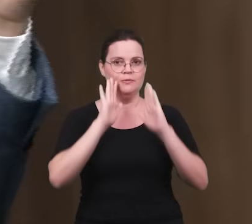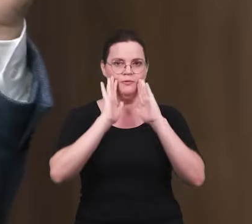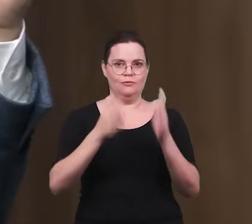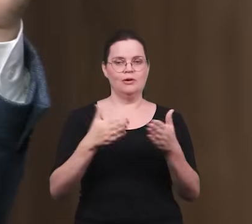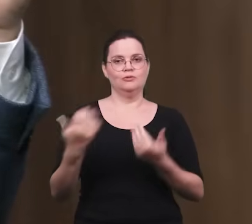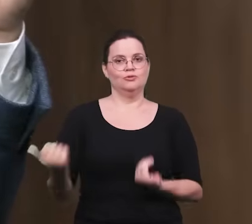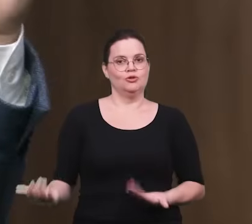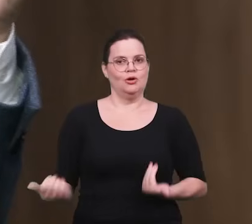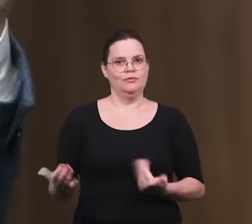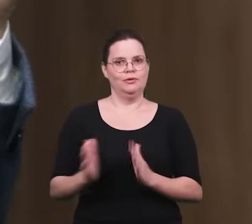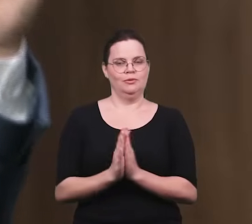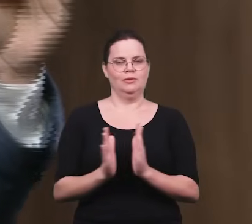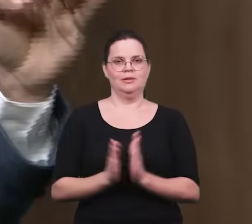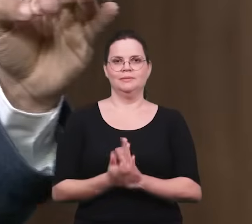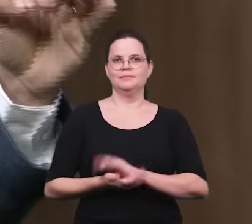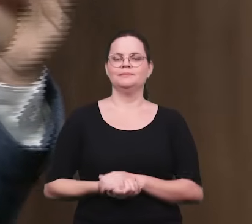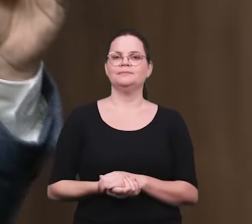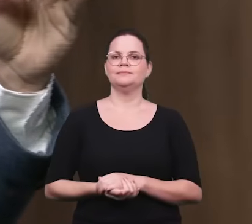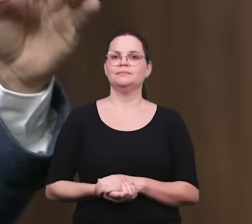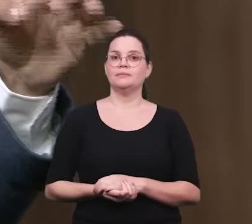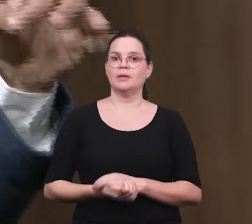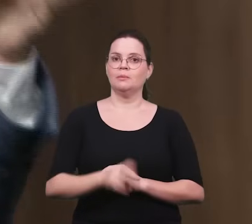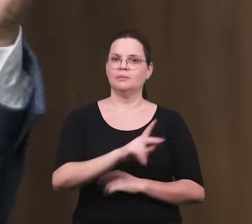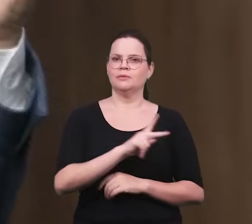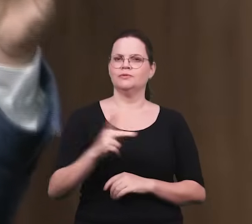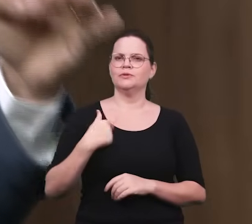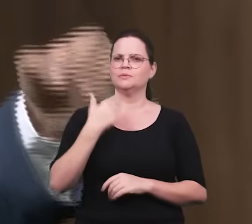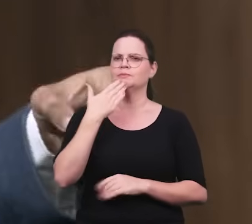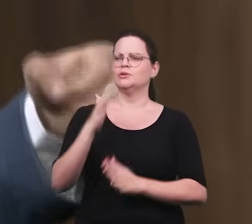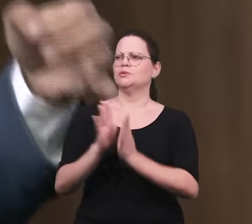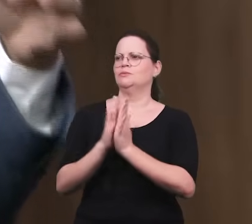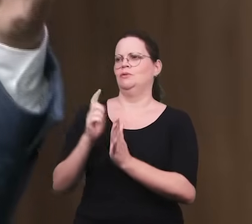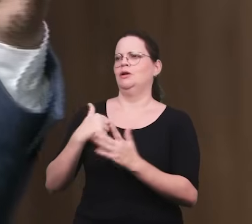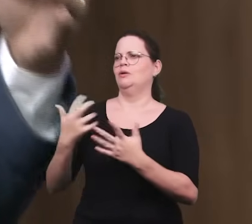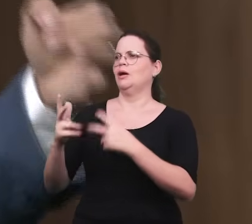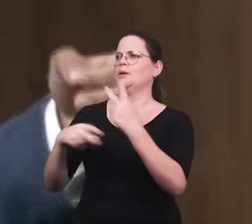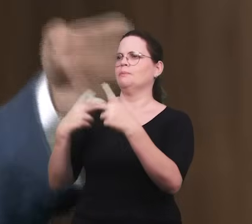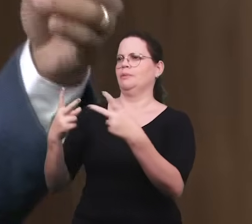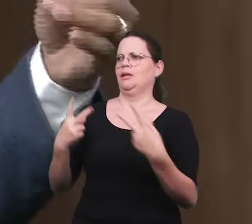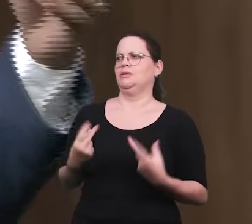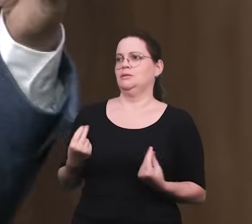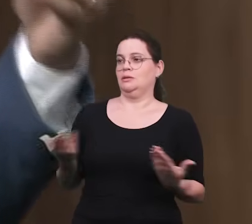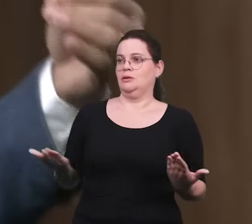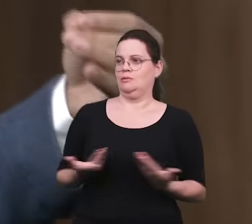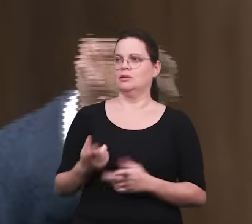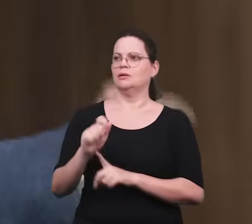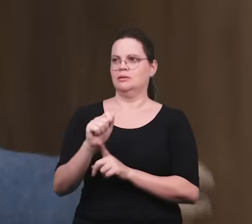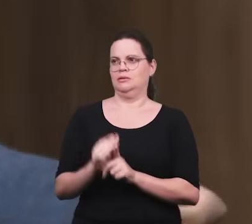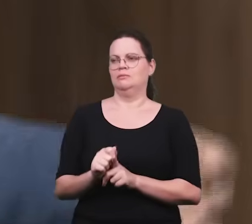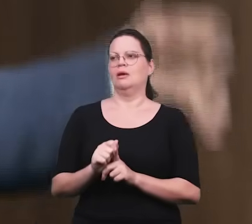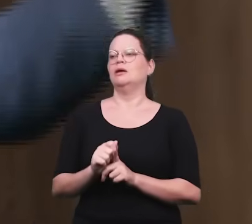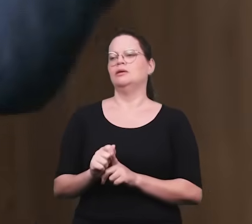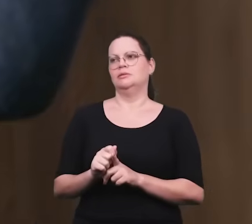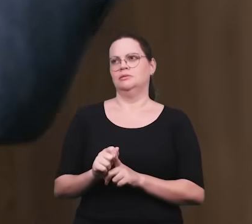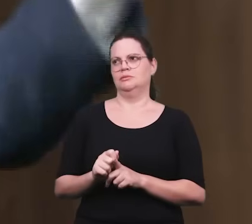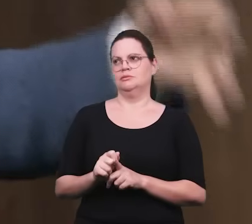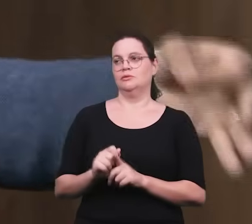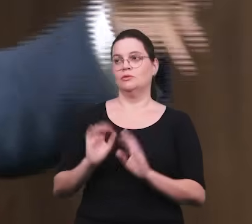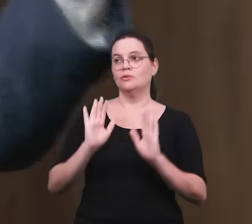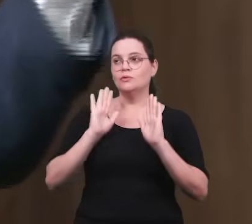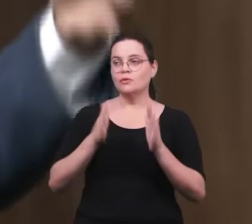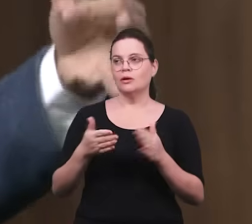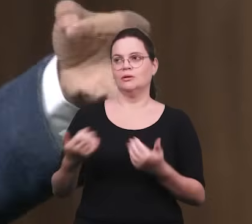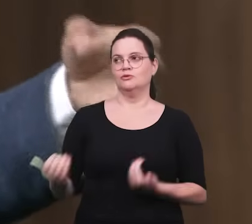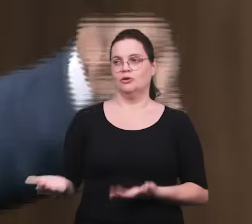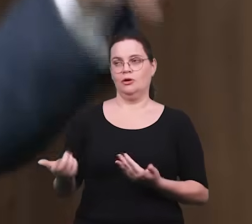jovens, ele pediu ao Senhor um presente. Senhor, nesse mês de oração pelos jovens, eu quero pedir um